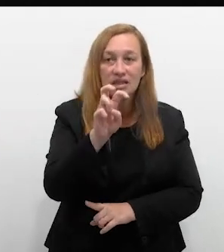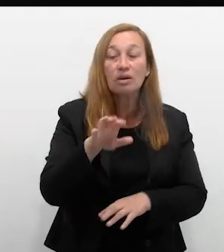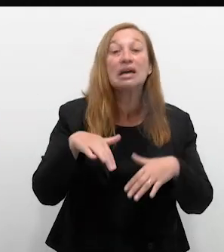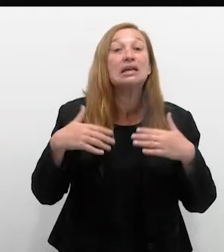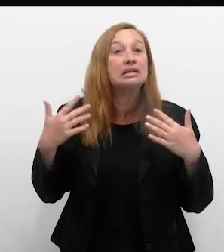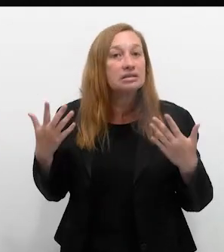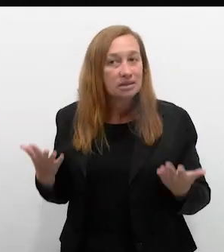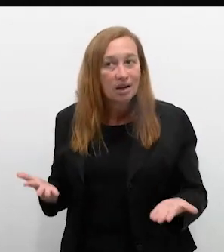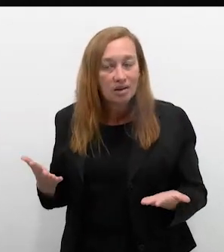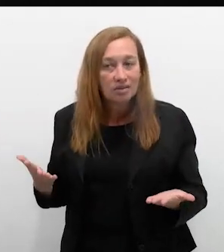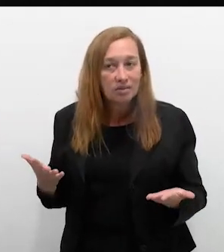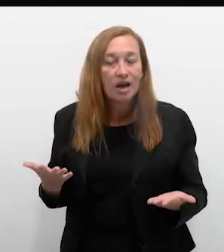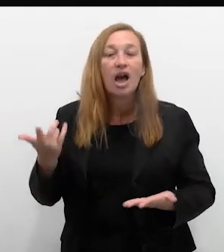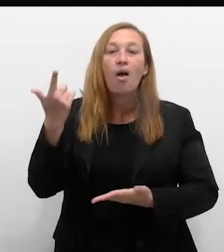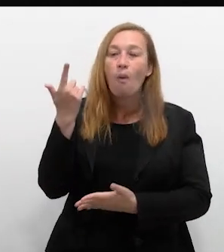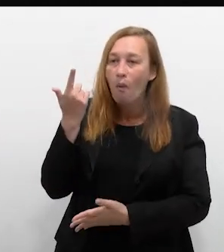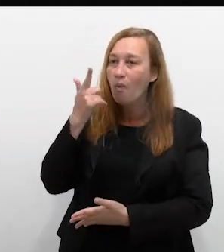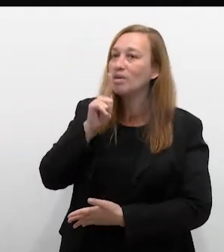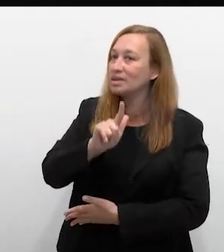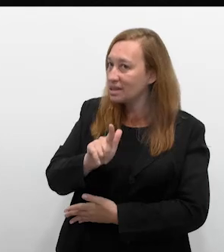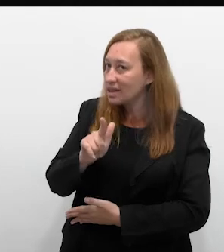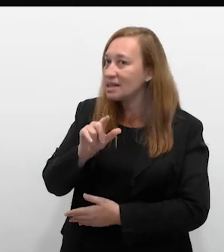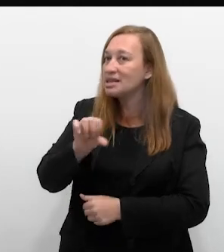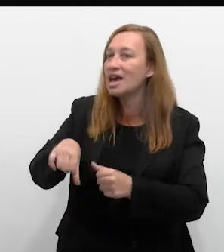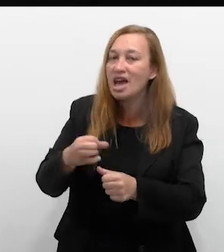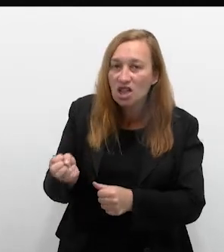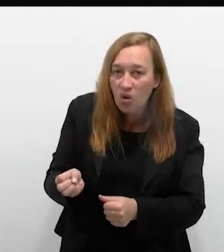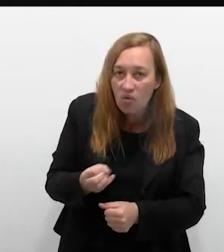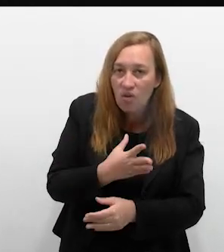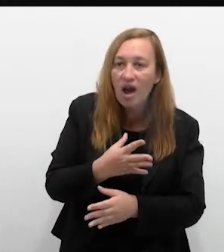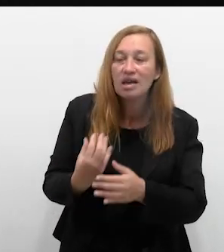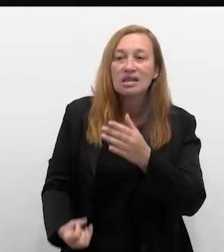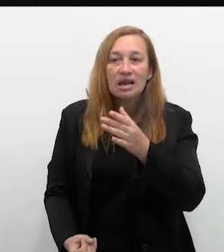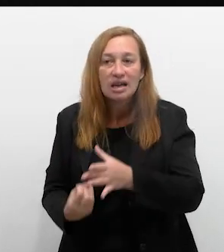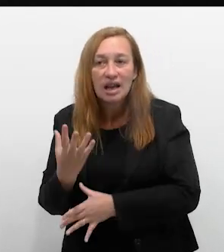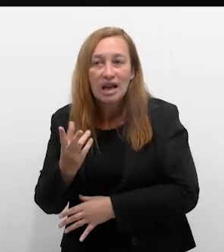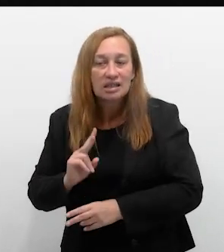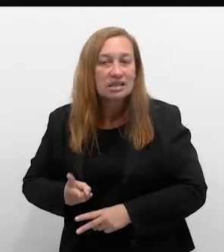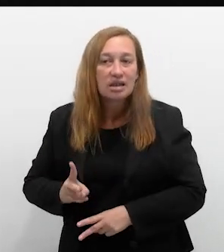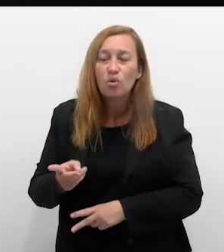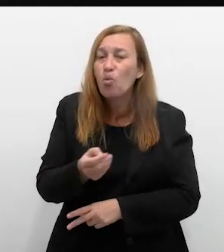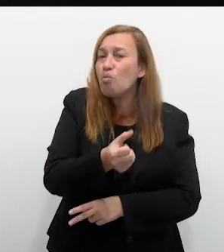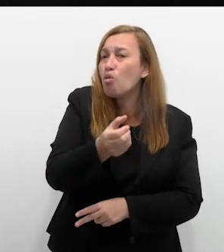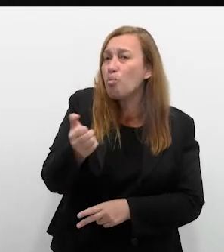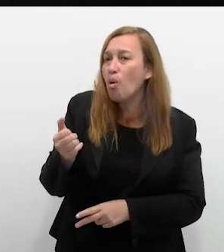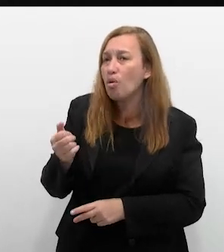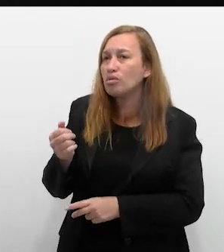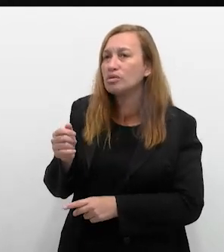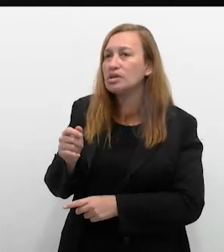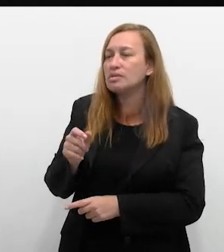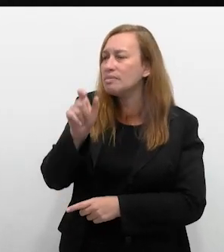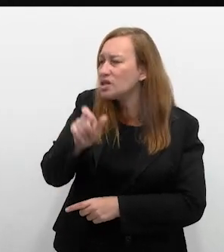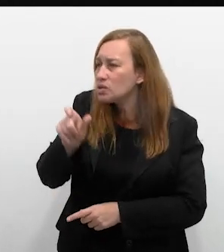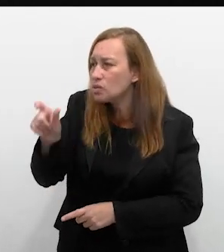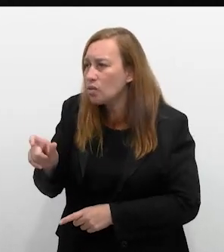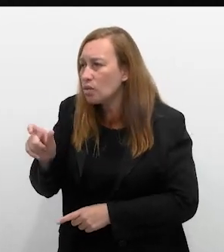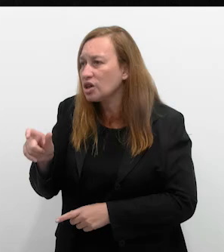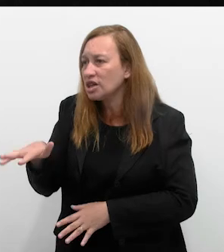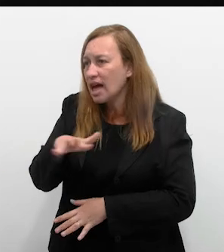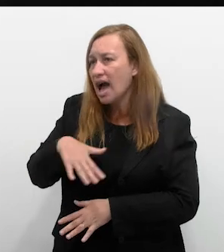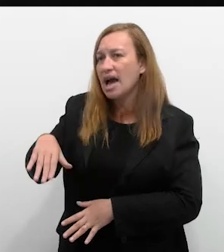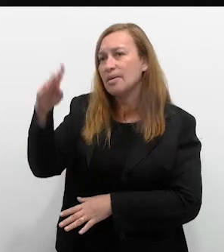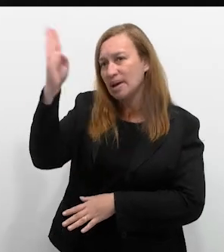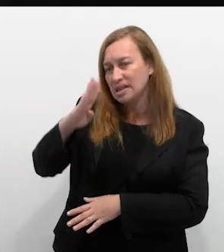5 décadas. Então, assim, ela consegue se renovar e se recriar como poucos artistas do